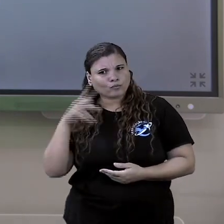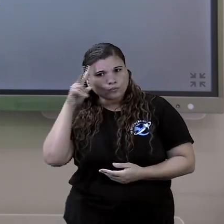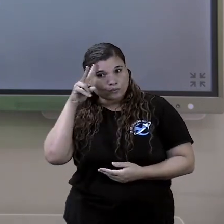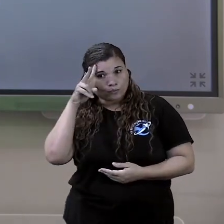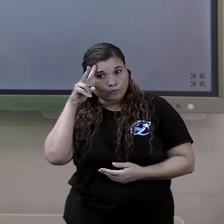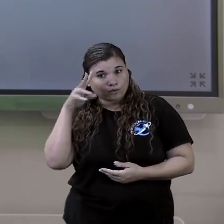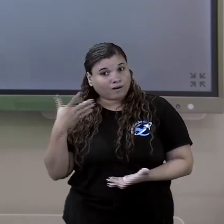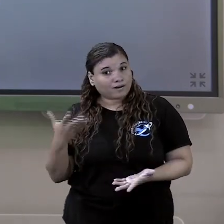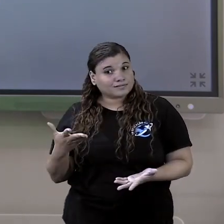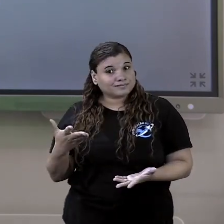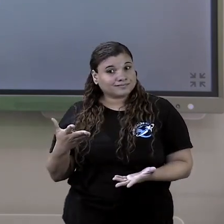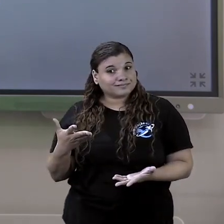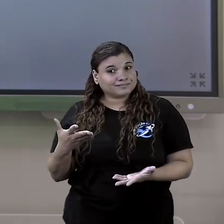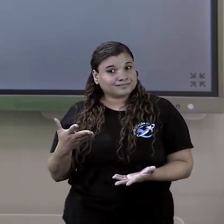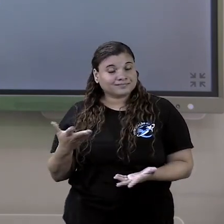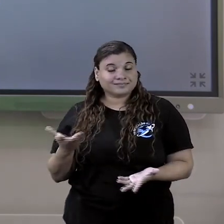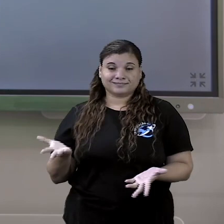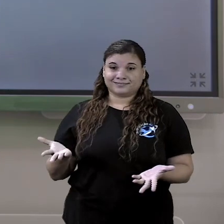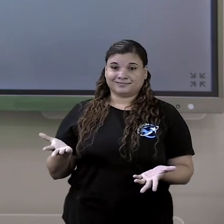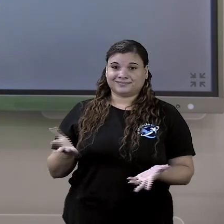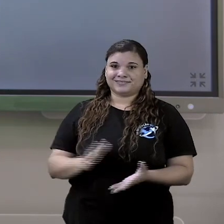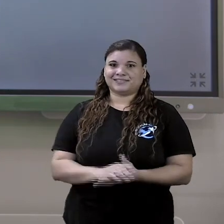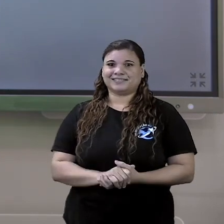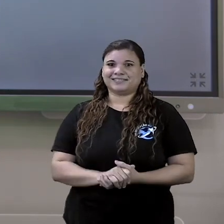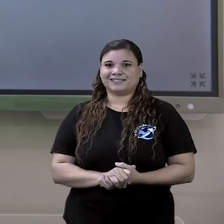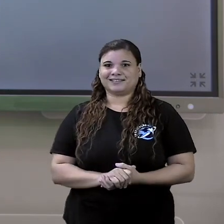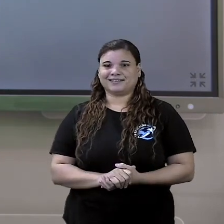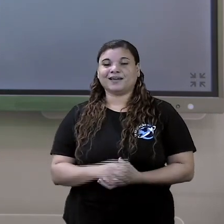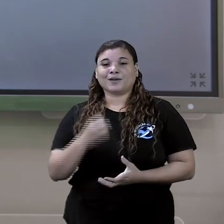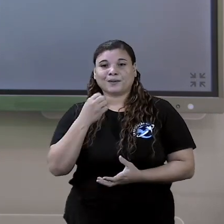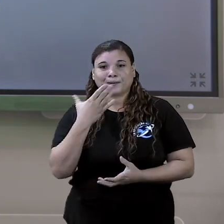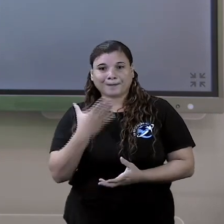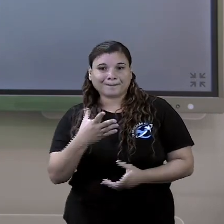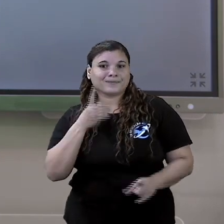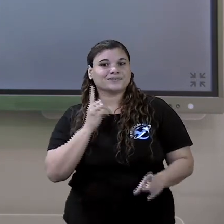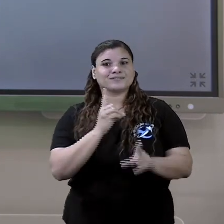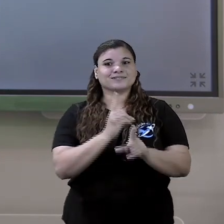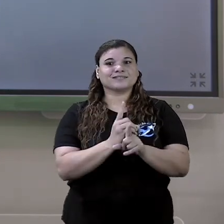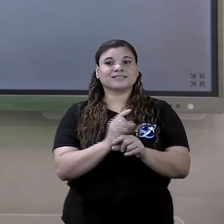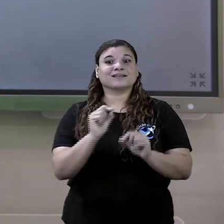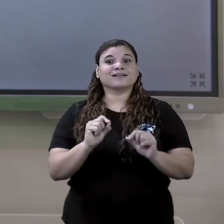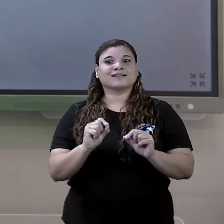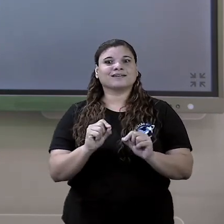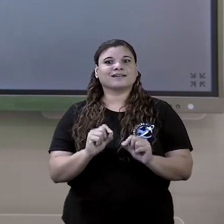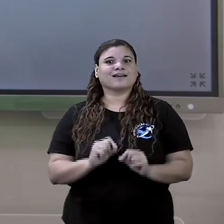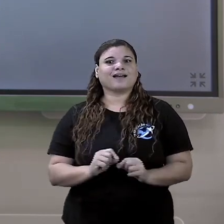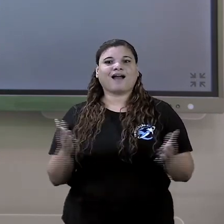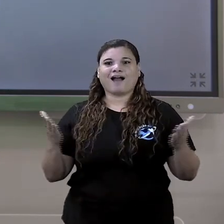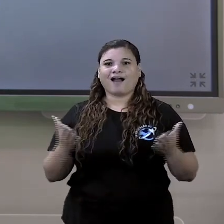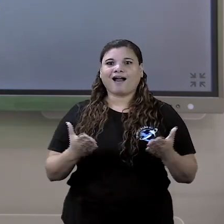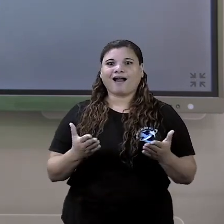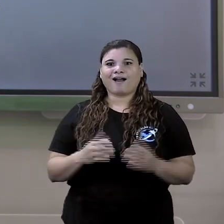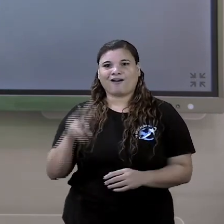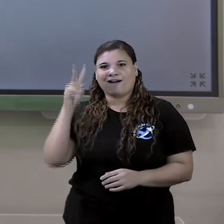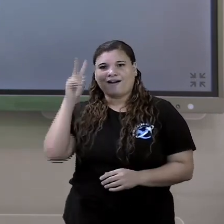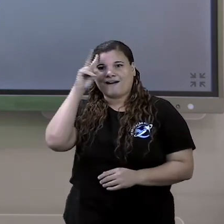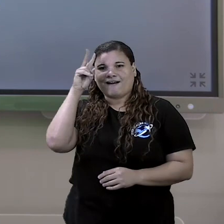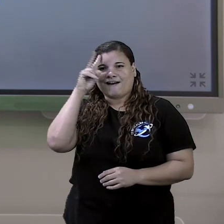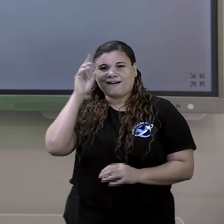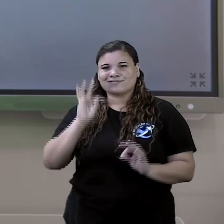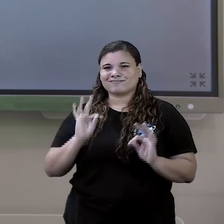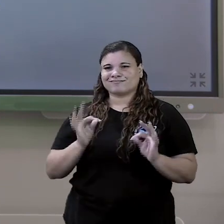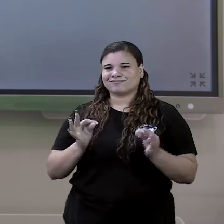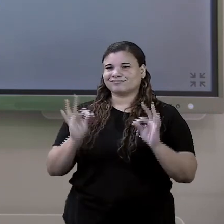como eu disse para vocês, que tal, em tempos de descobrirmos a história através da tecnologia, viajar